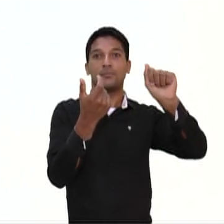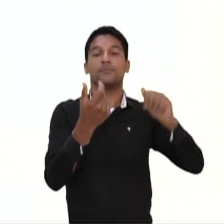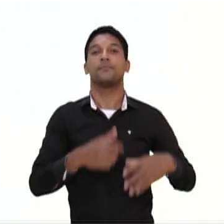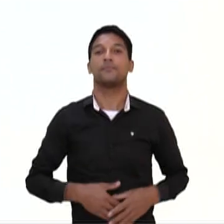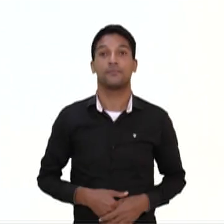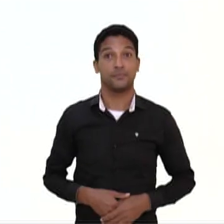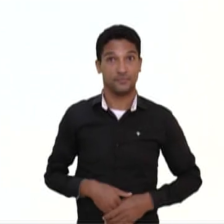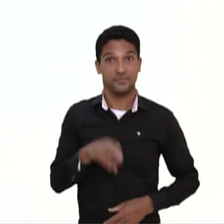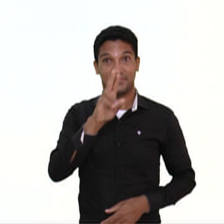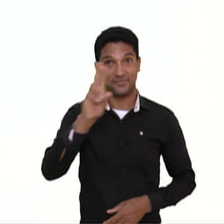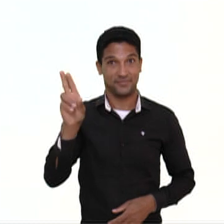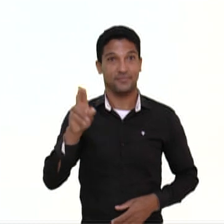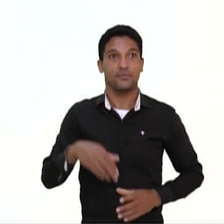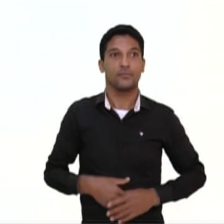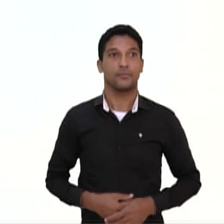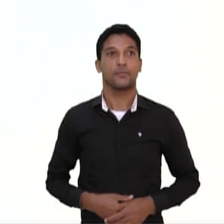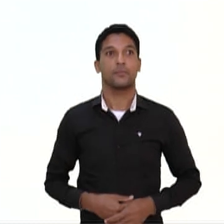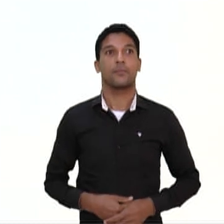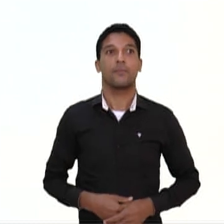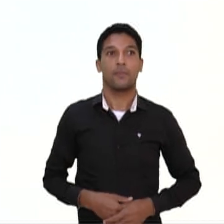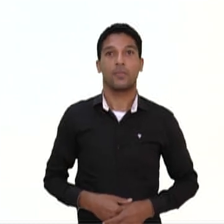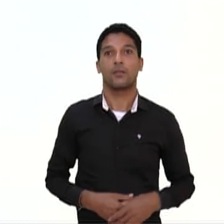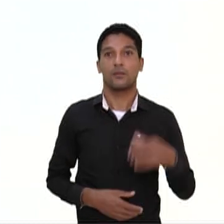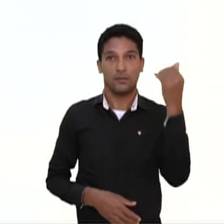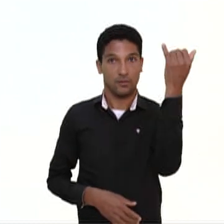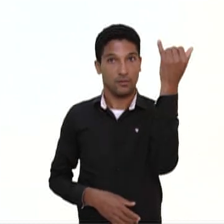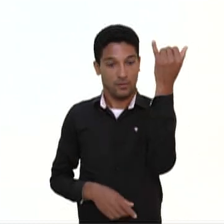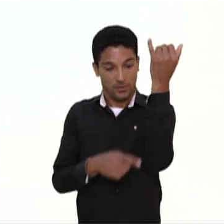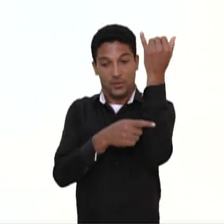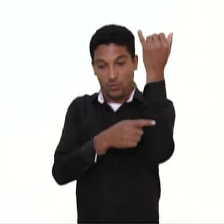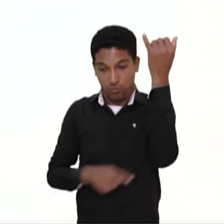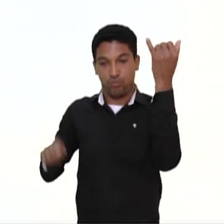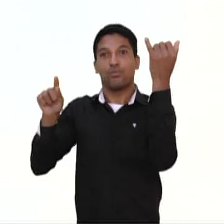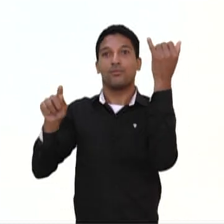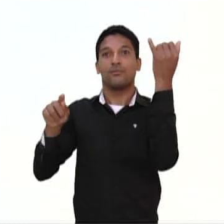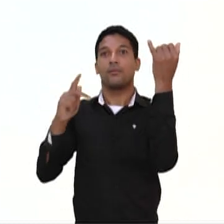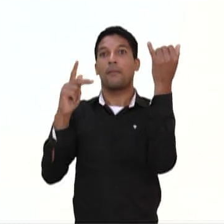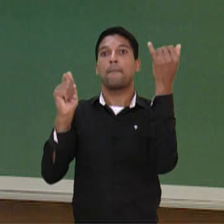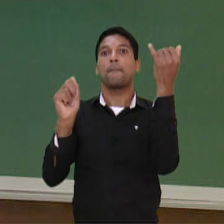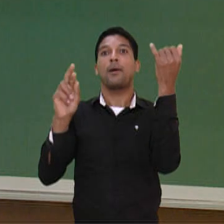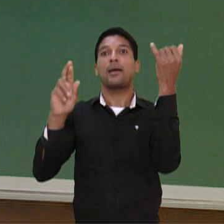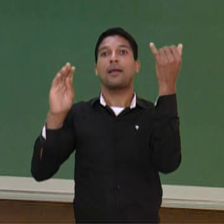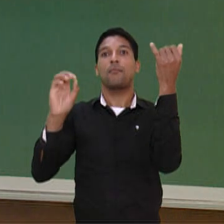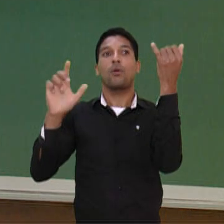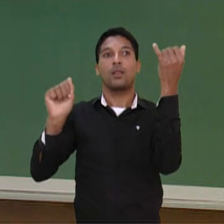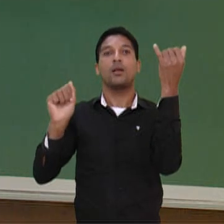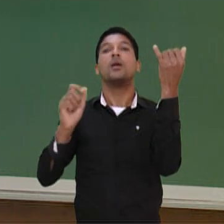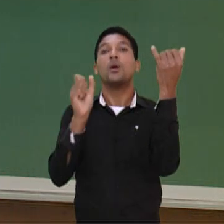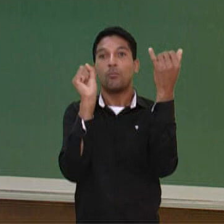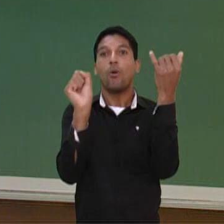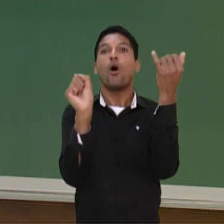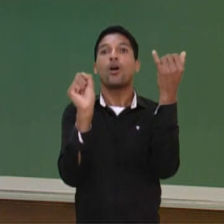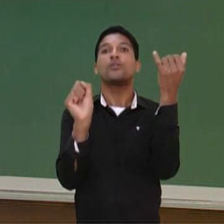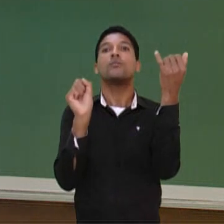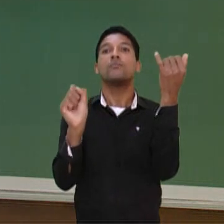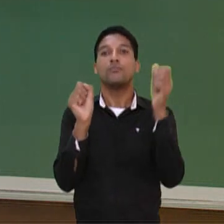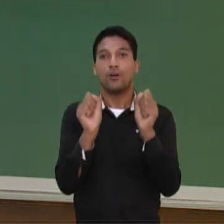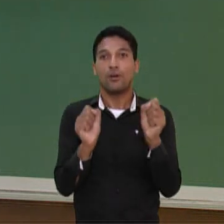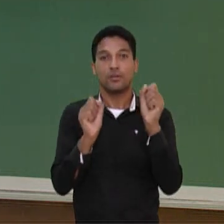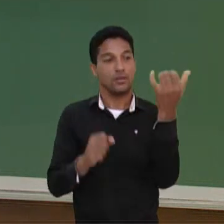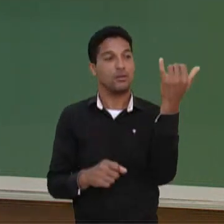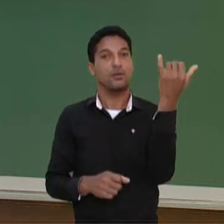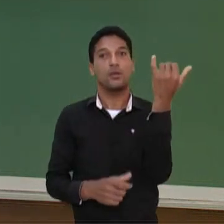né, o gráfico de uma função quadrática, chamada de parábola, essa curva ela pode ser voltada para cima,